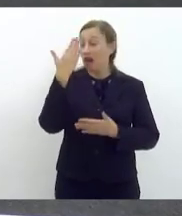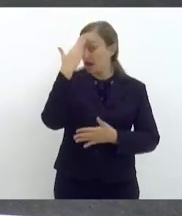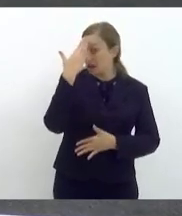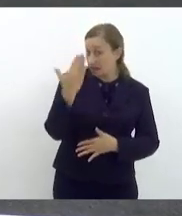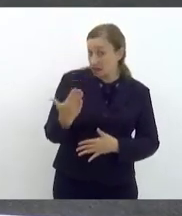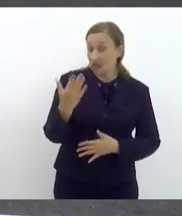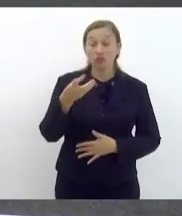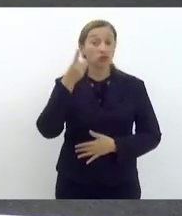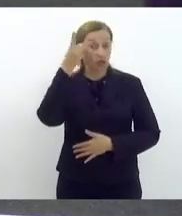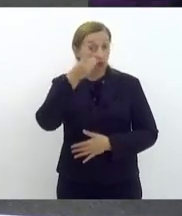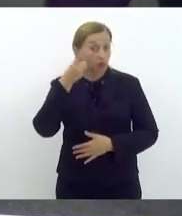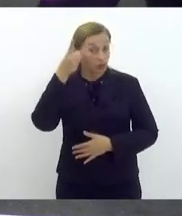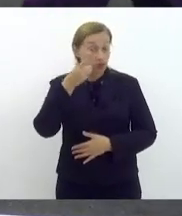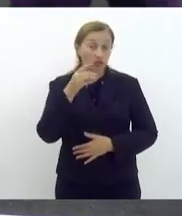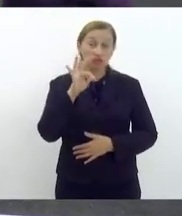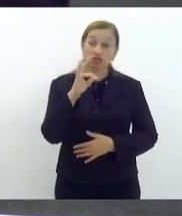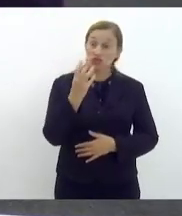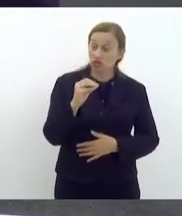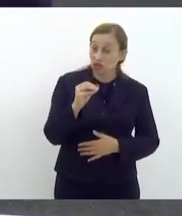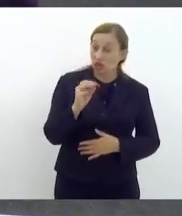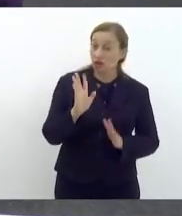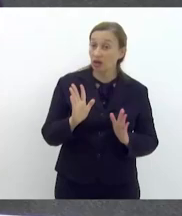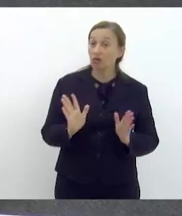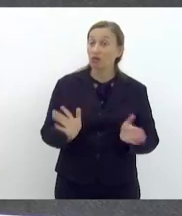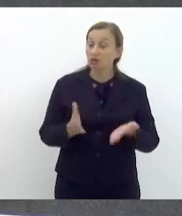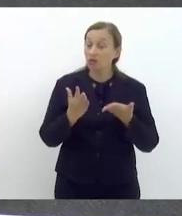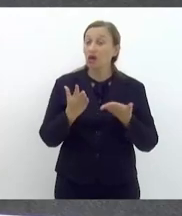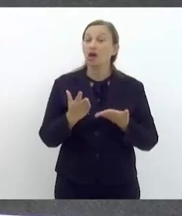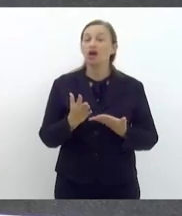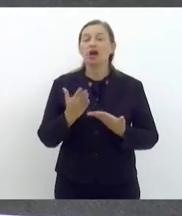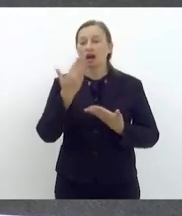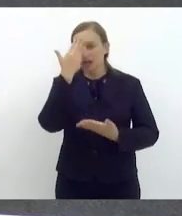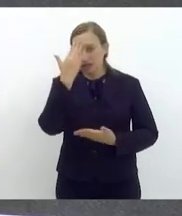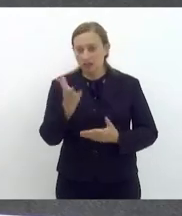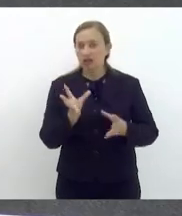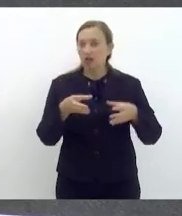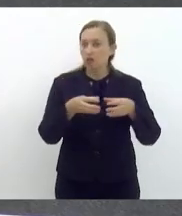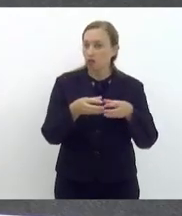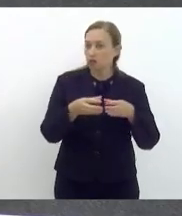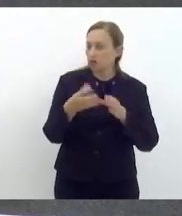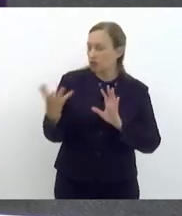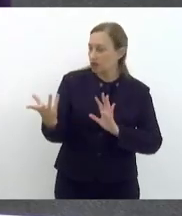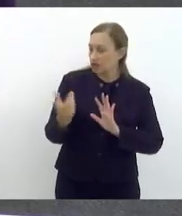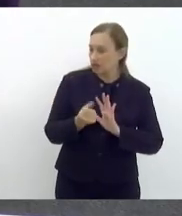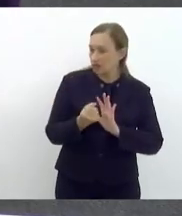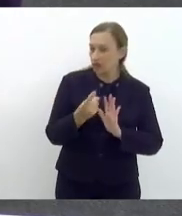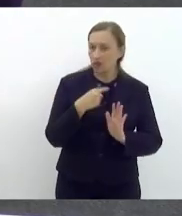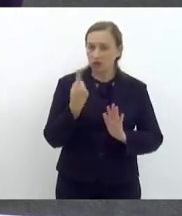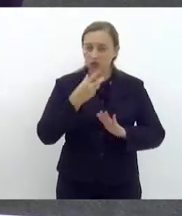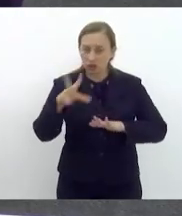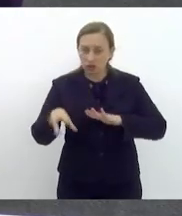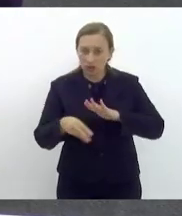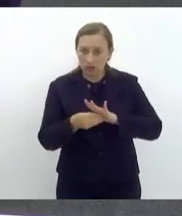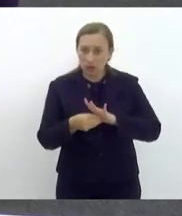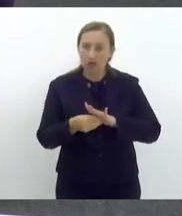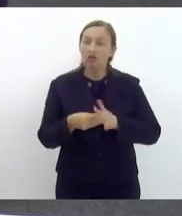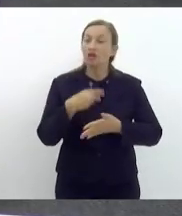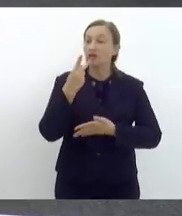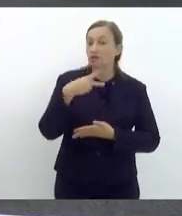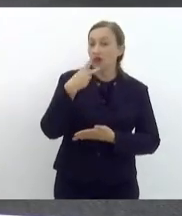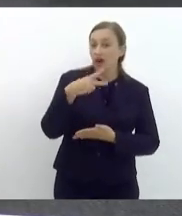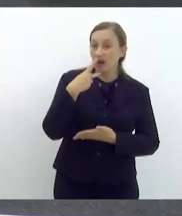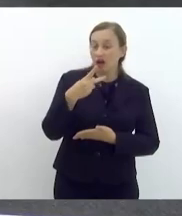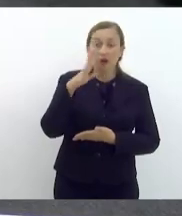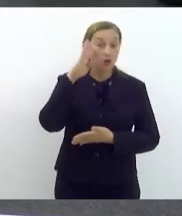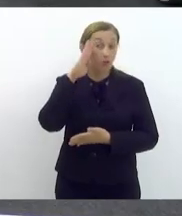ao deputado Thiago a iniciativa, agradecer à comissão por acolher a nossa emenda e dizer que